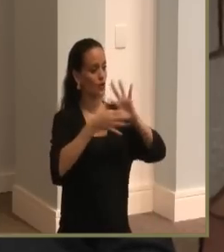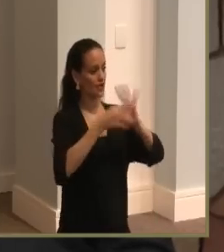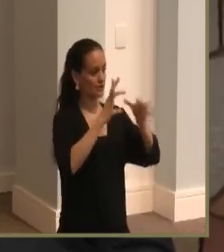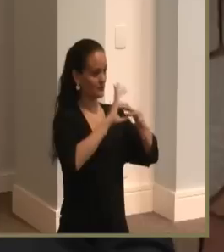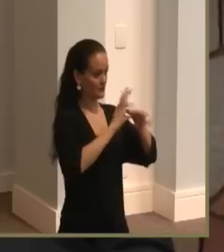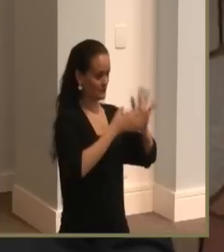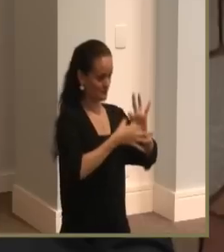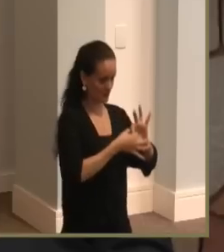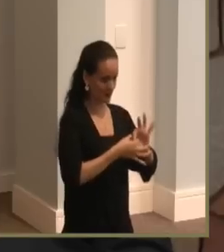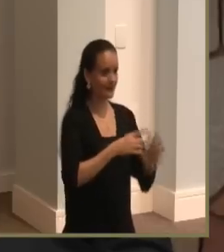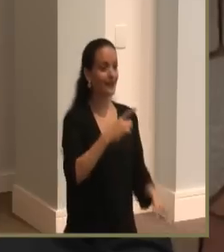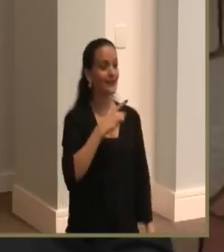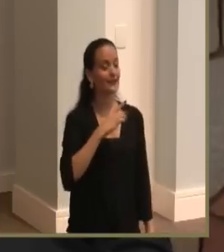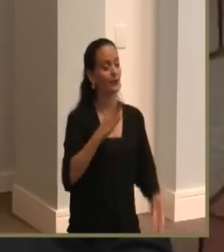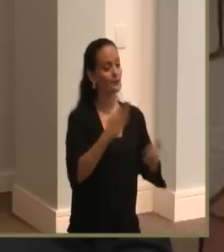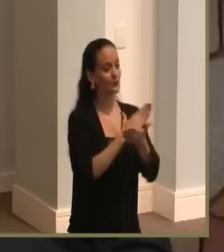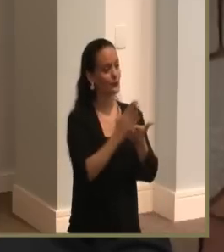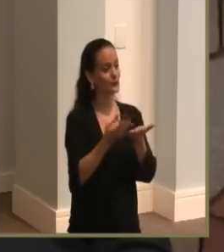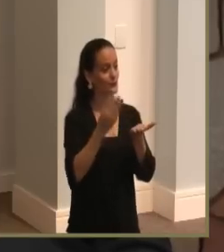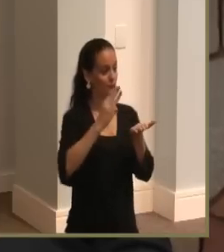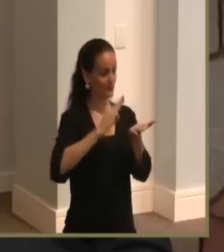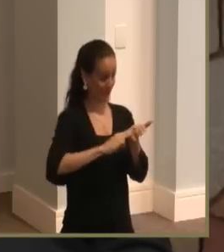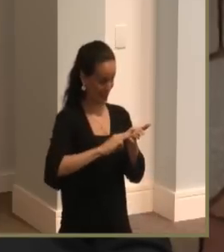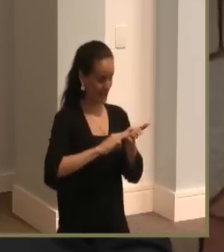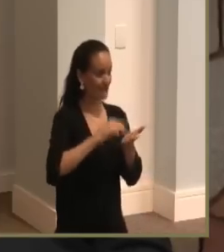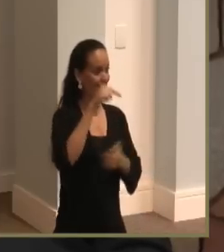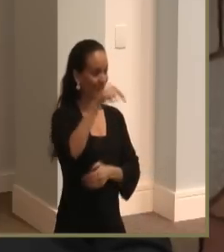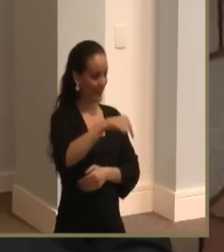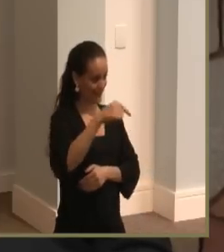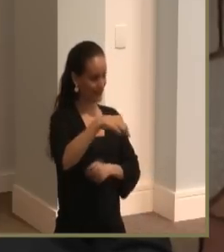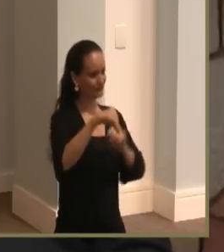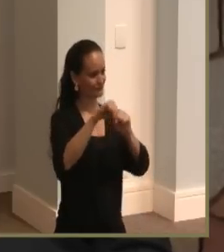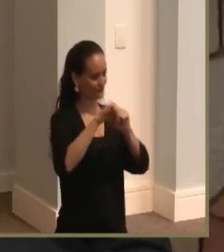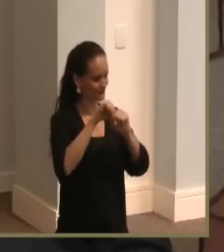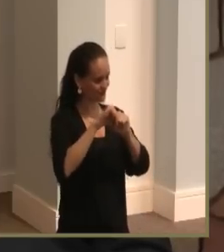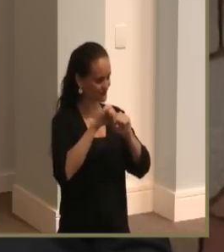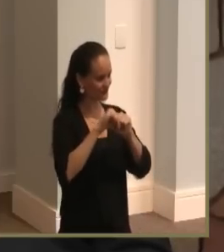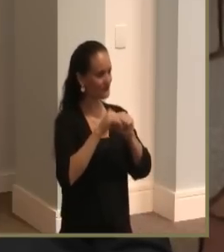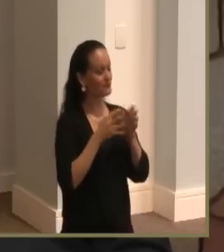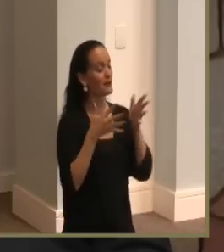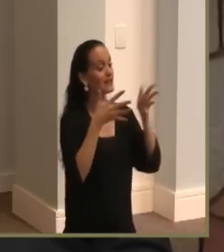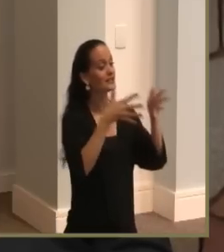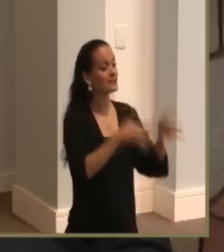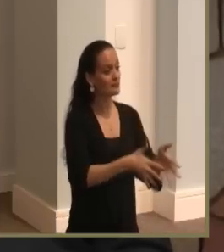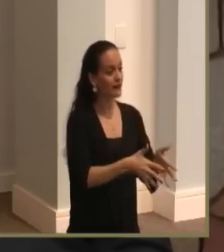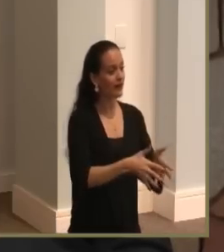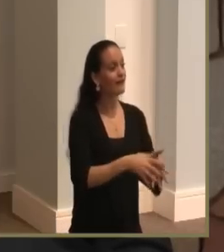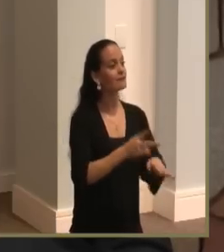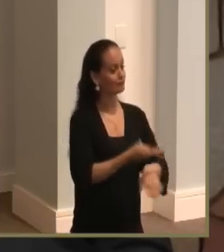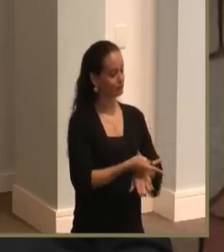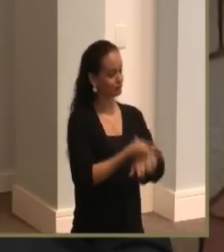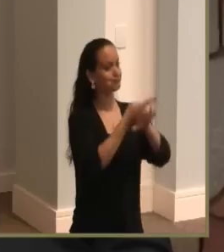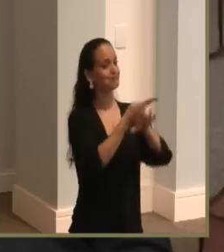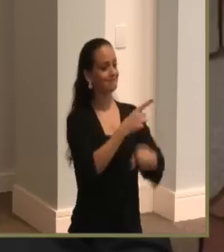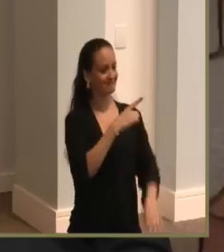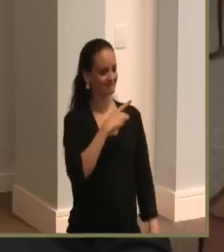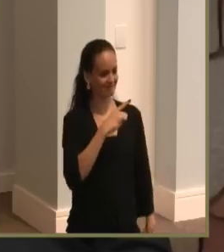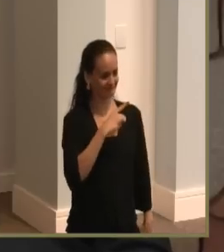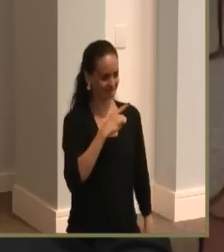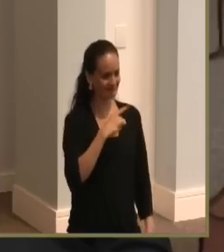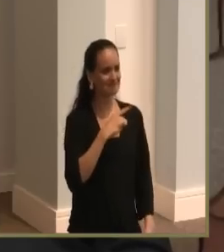e nós temos alguns membros de nossa igreja que fazem parte do Ministério com Surdos, que foram premiados